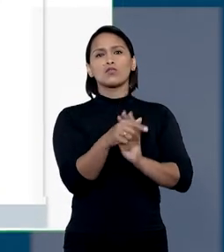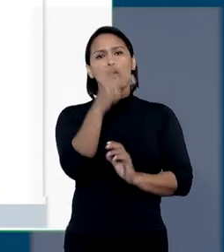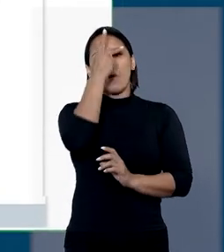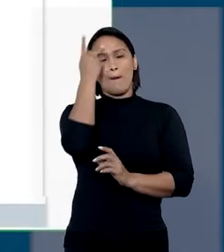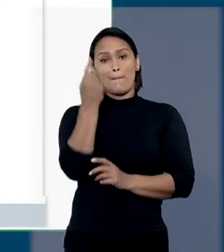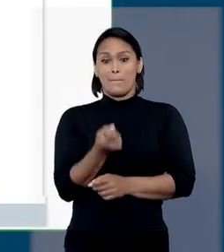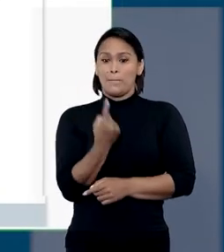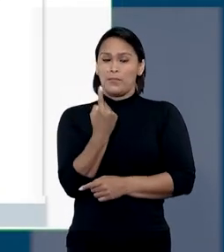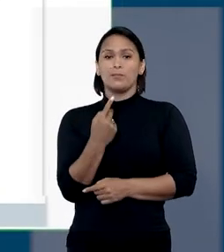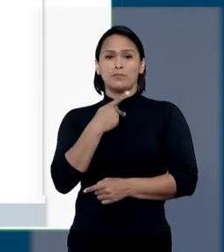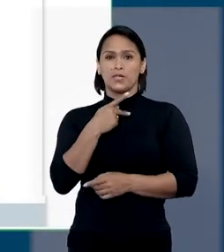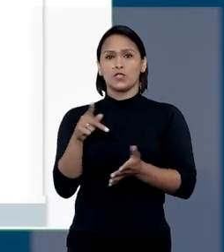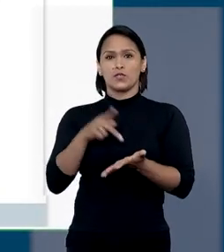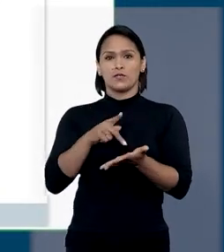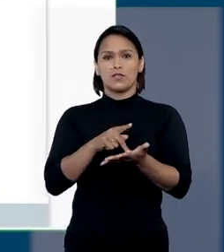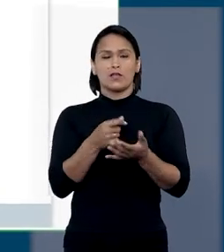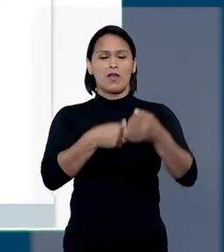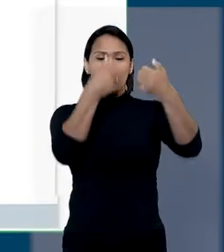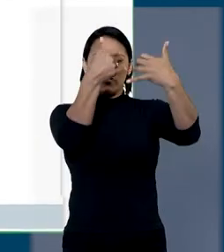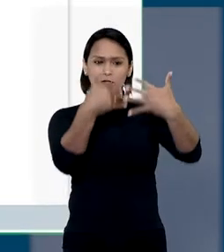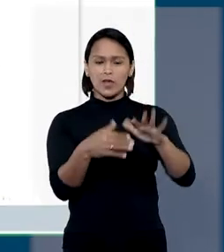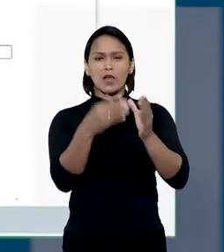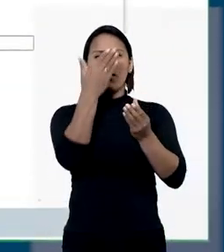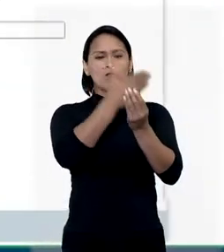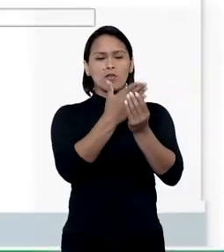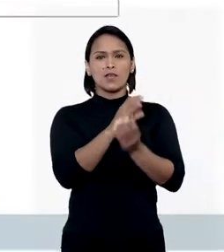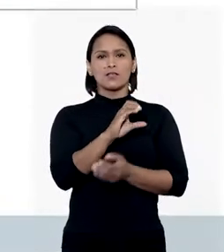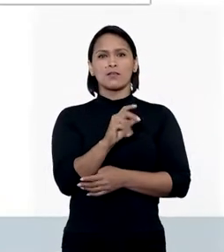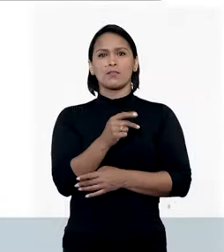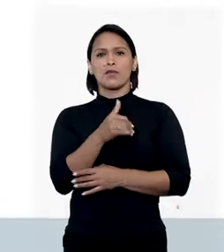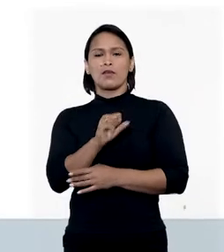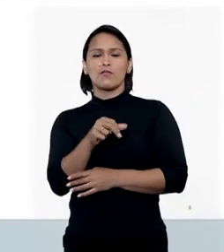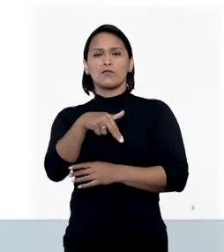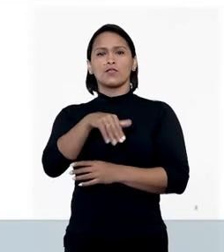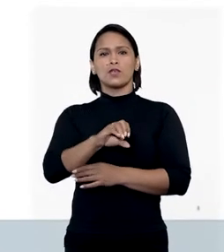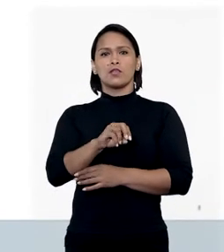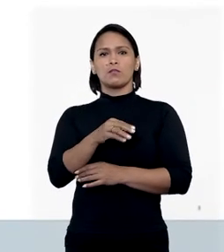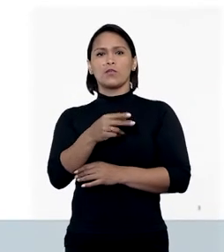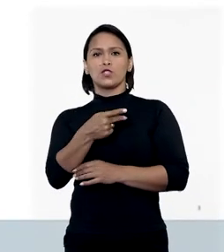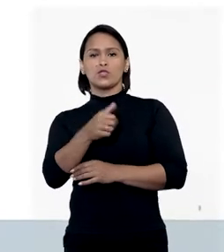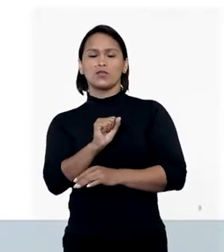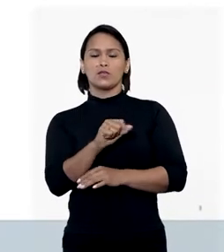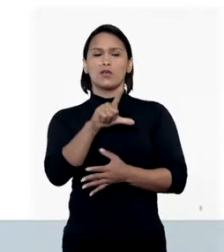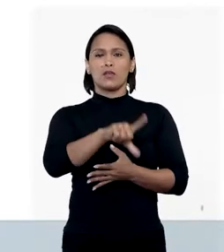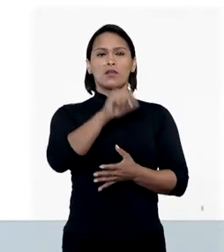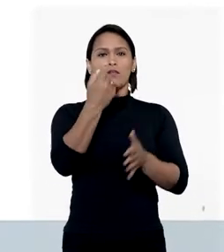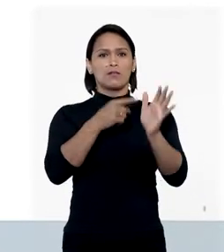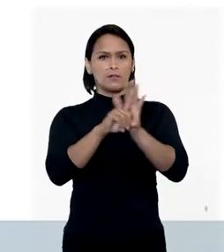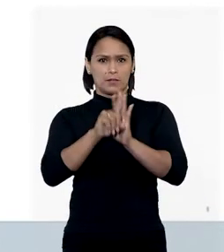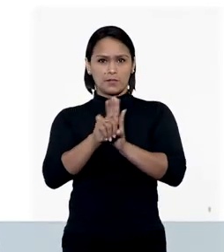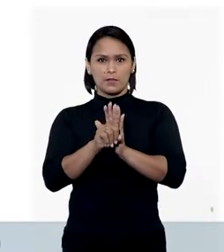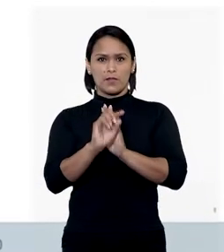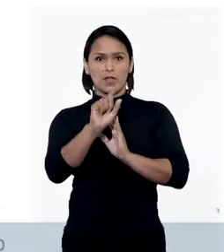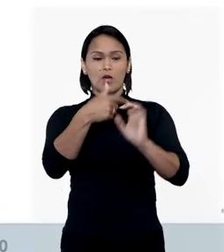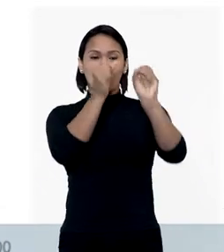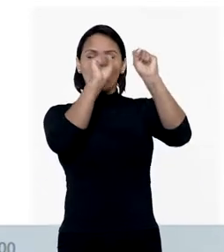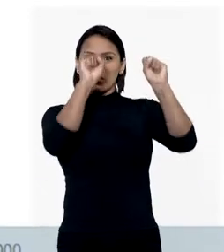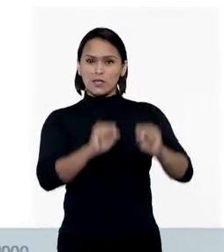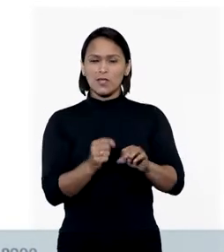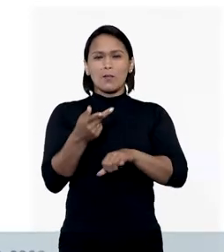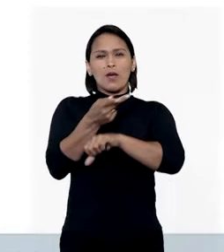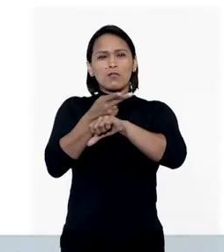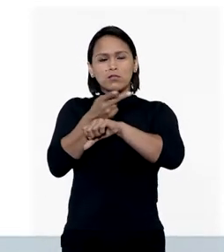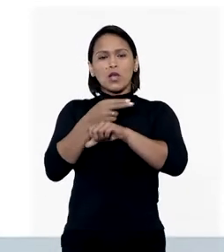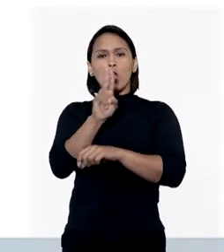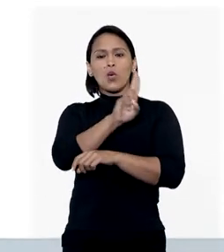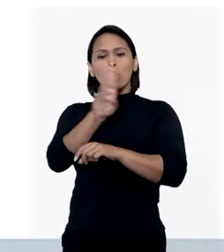Não sou um robô. Preencha as partes do processo, incluindo CPF ou CNPJ, e clique em Pesquisar. O